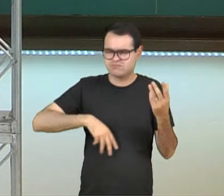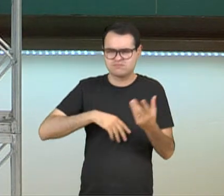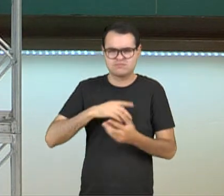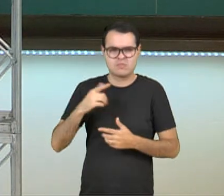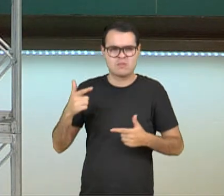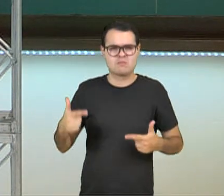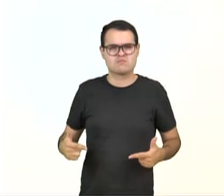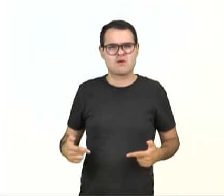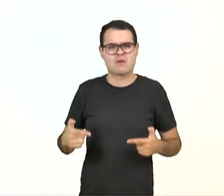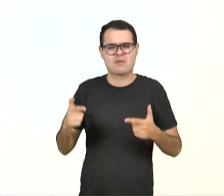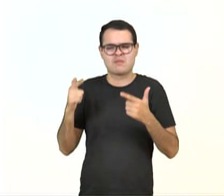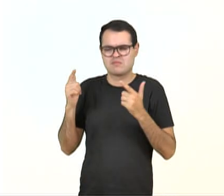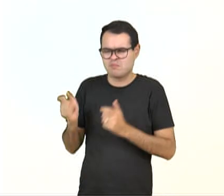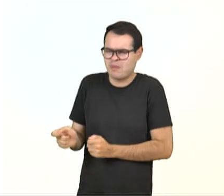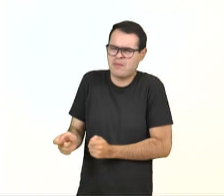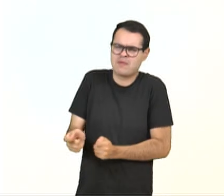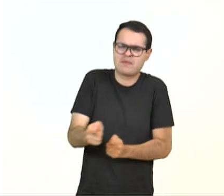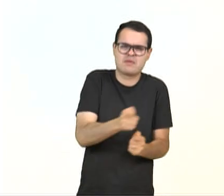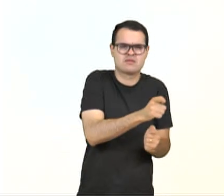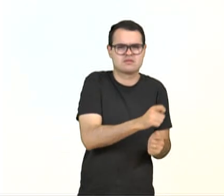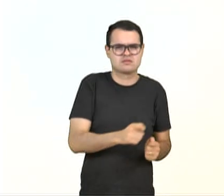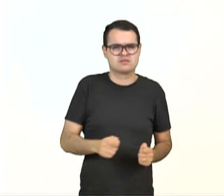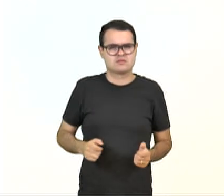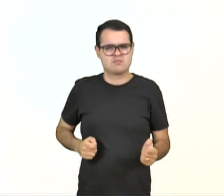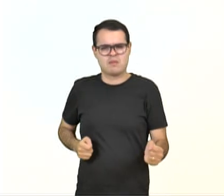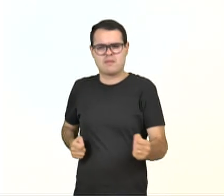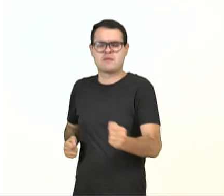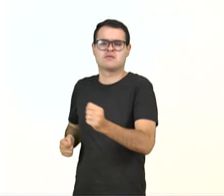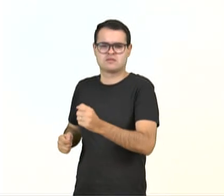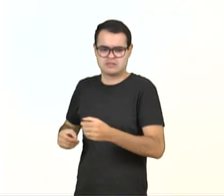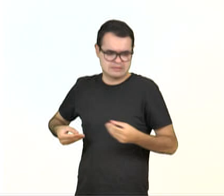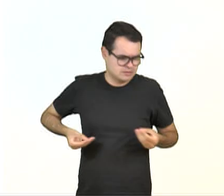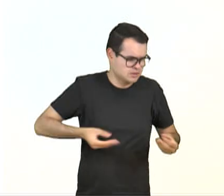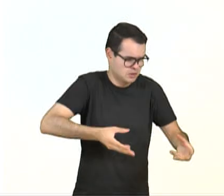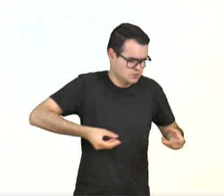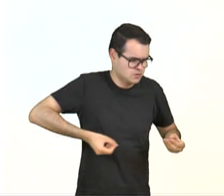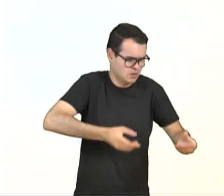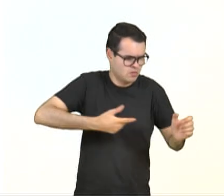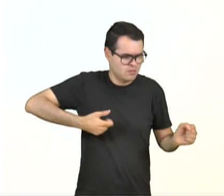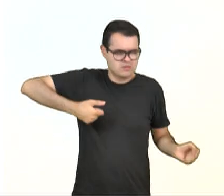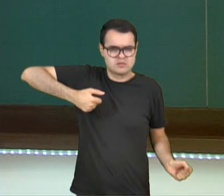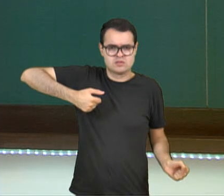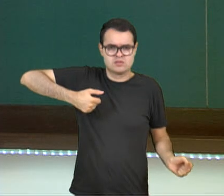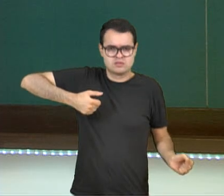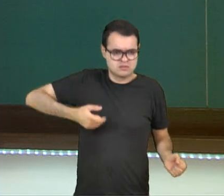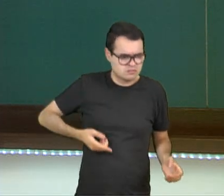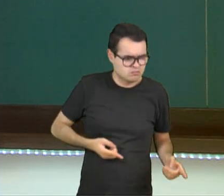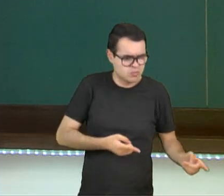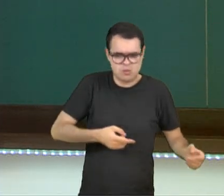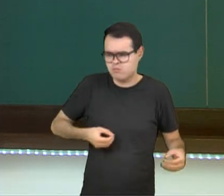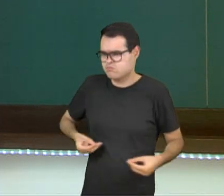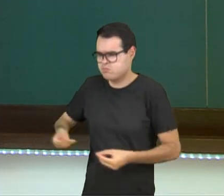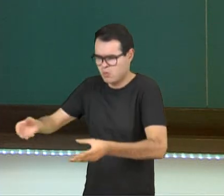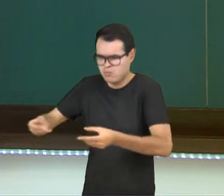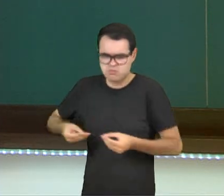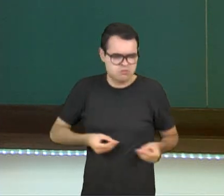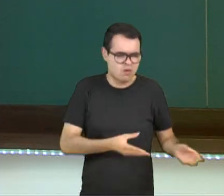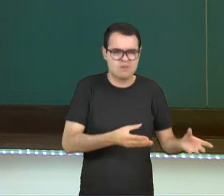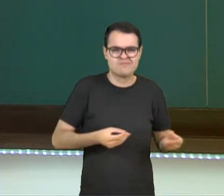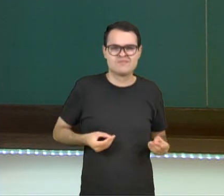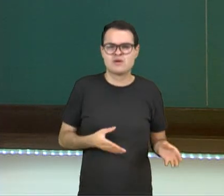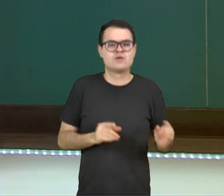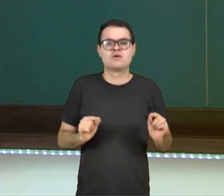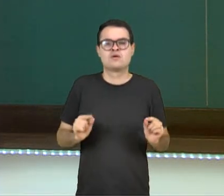Um genocídio aconteceu. Armas foram distribuídas. Presta atenção. Armas